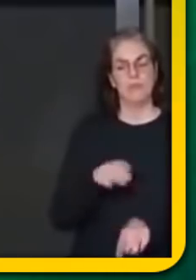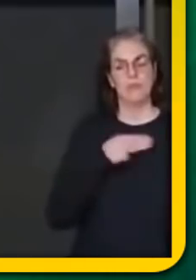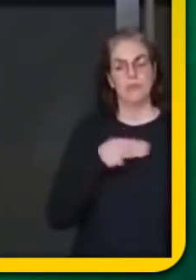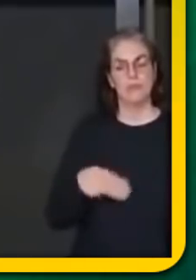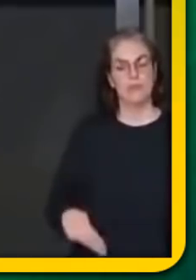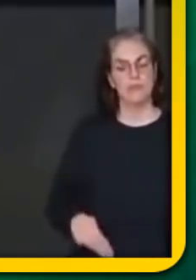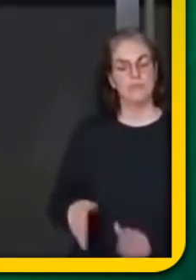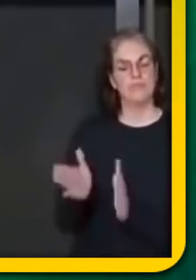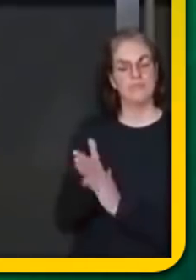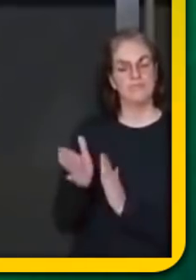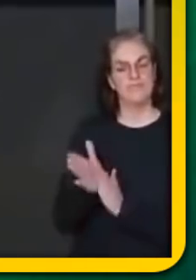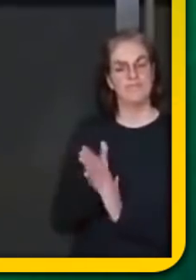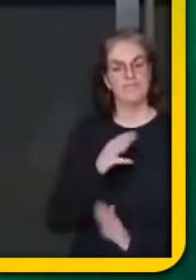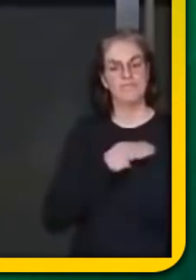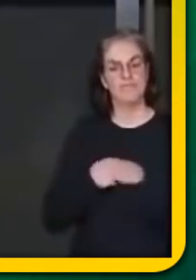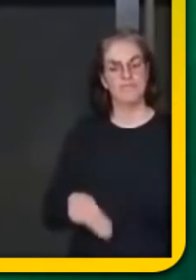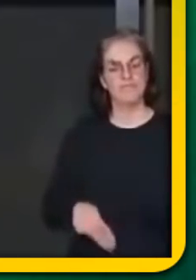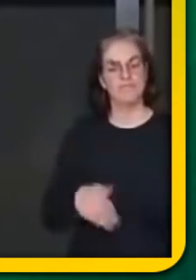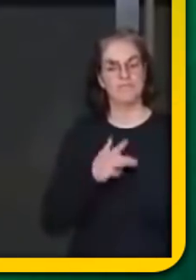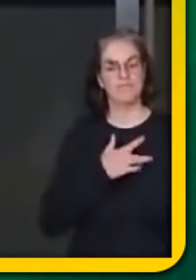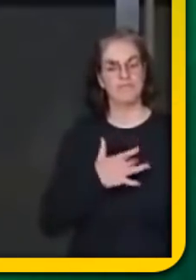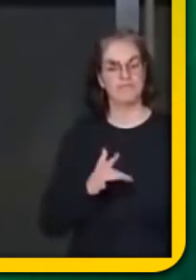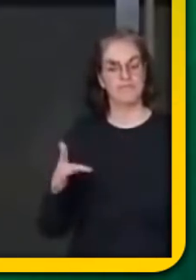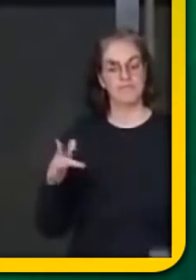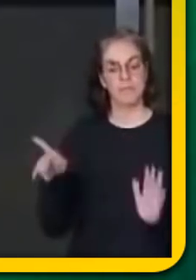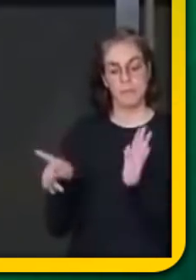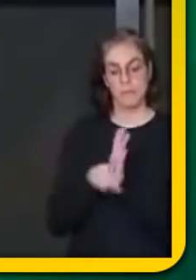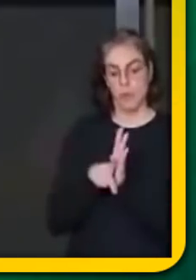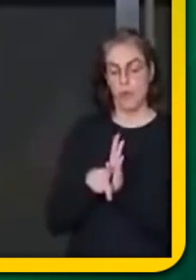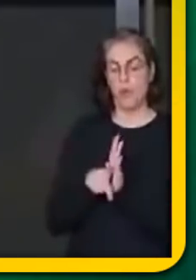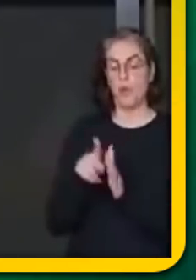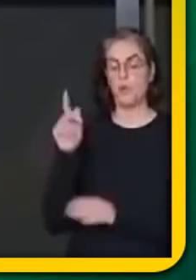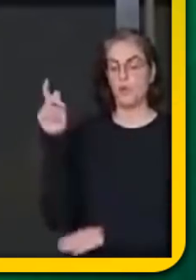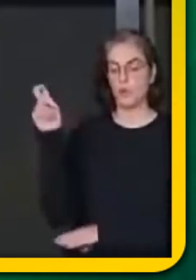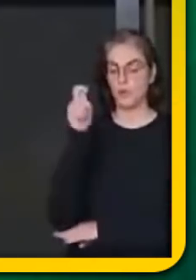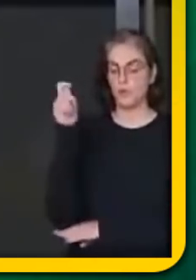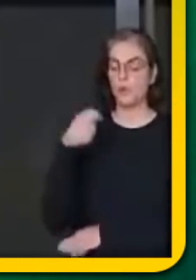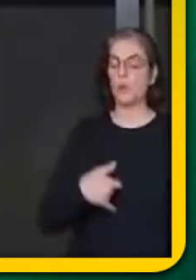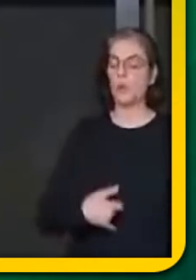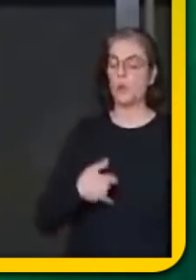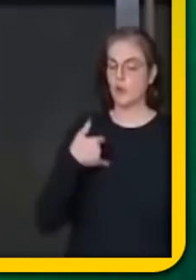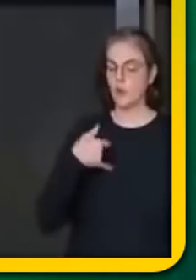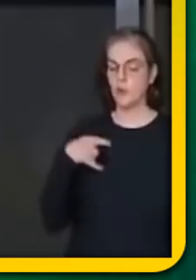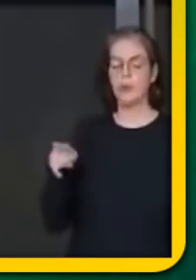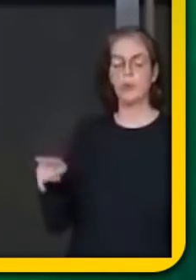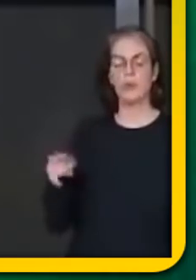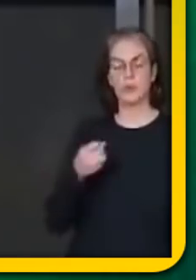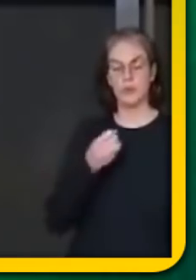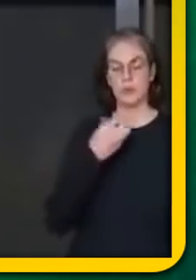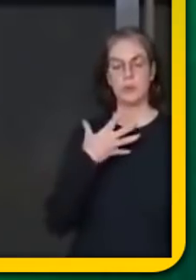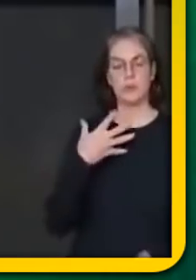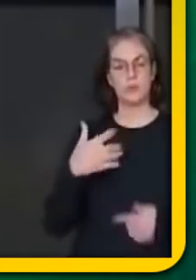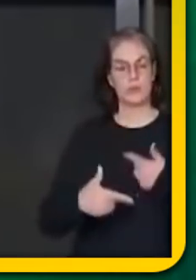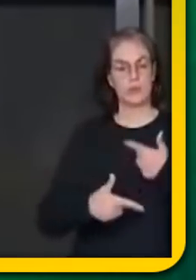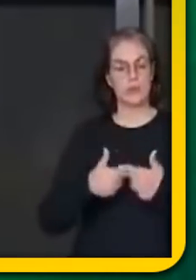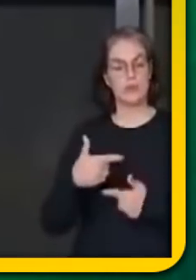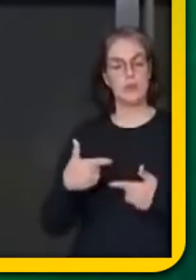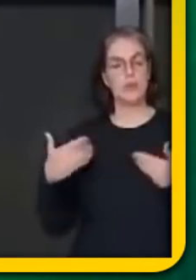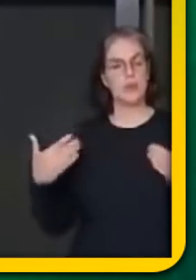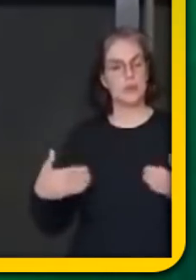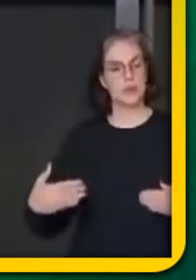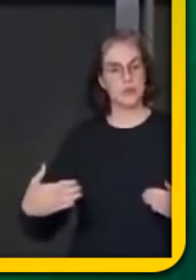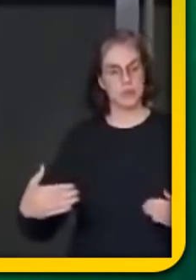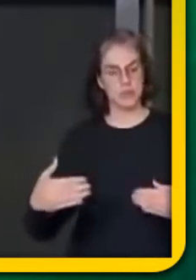Onyx Lorenzoni, lá do Rio Grande do Sul, que nos orgulha com o grande trabalho que vem fazendo à frente do Ministério